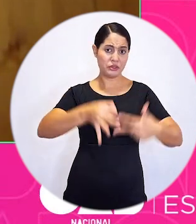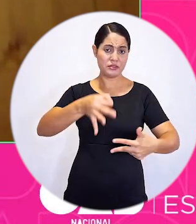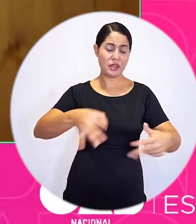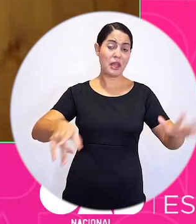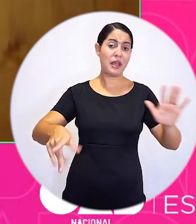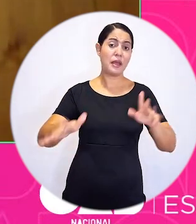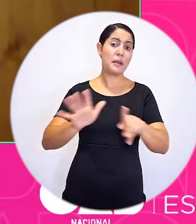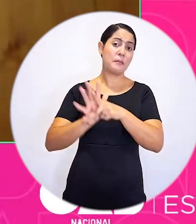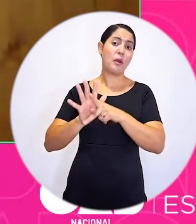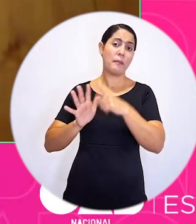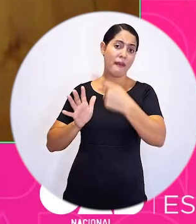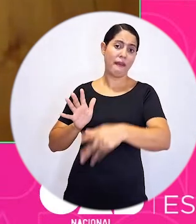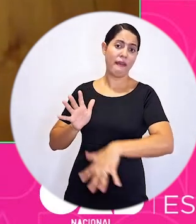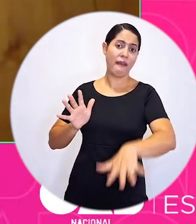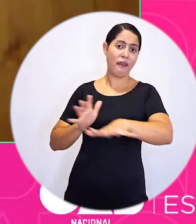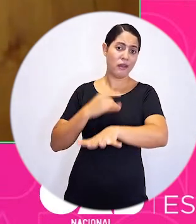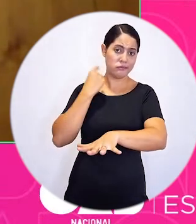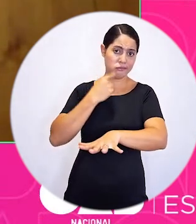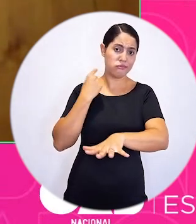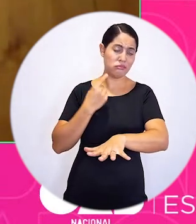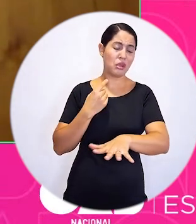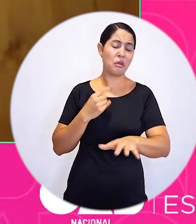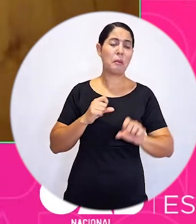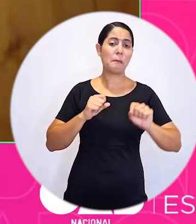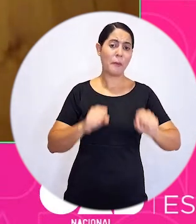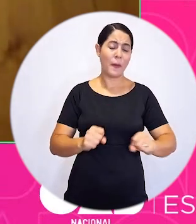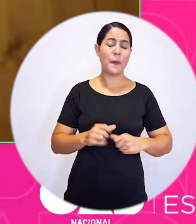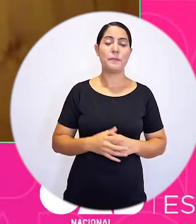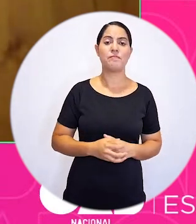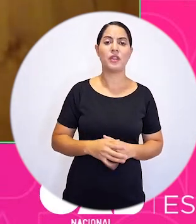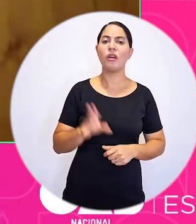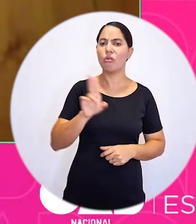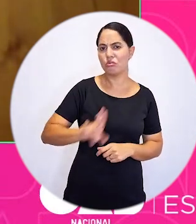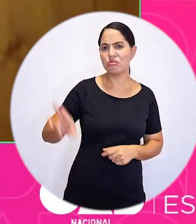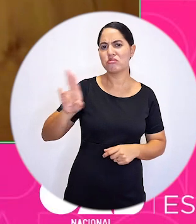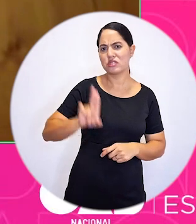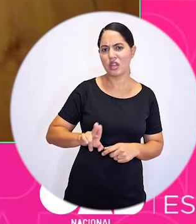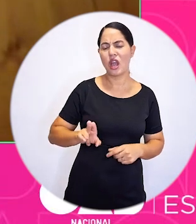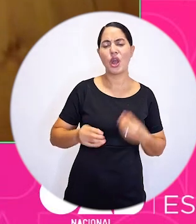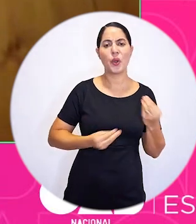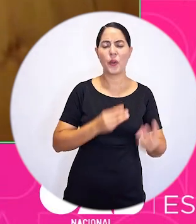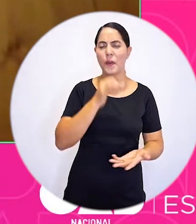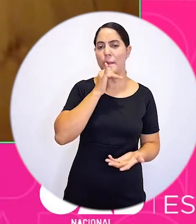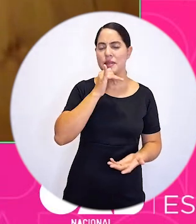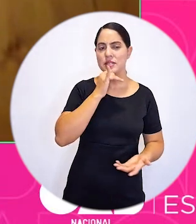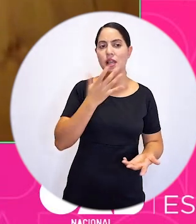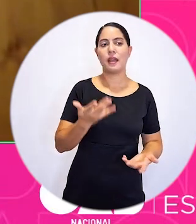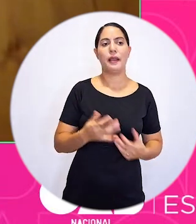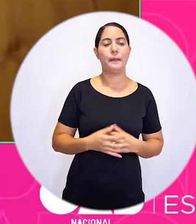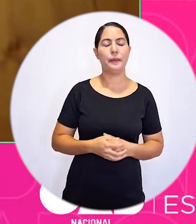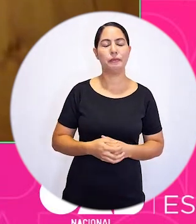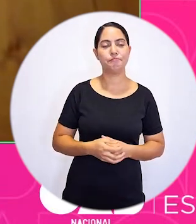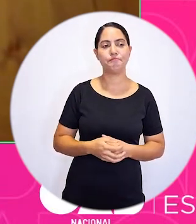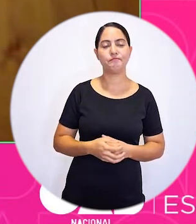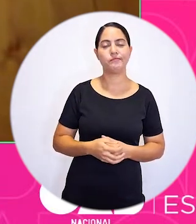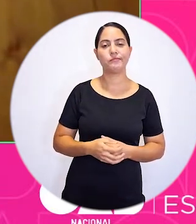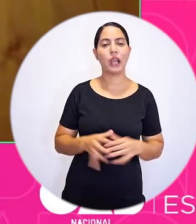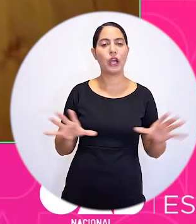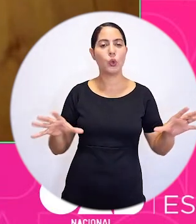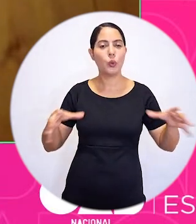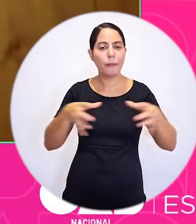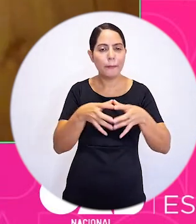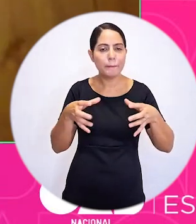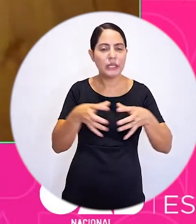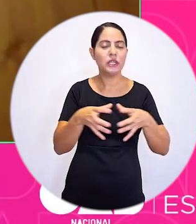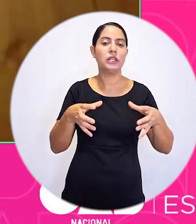para a própria advocacia. Né? Então, ela pode ser usada, como vem sendo usada, para, por exemplo,